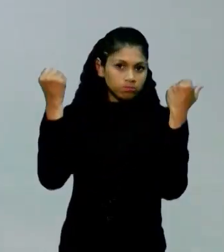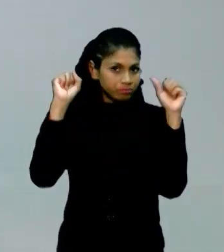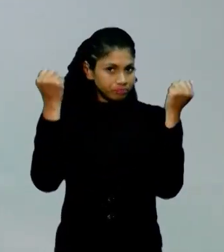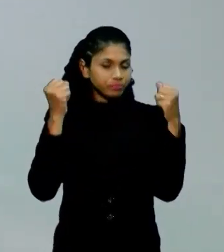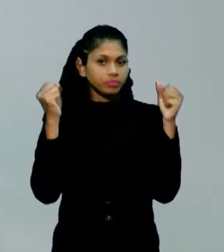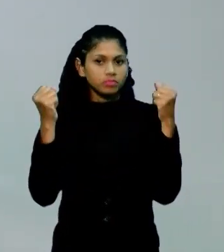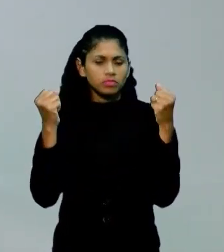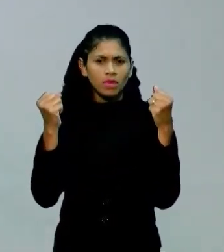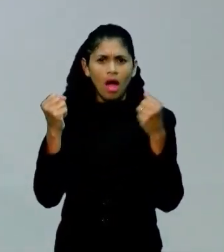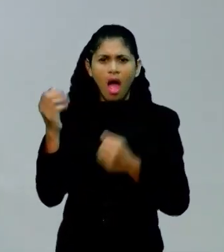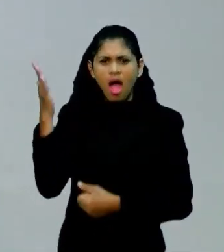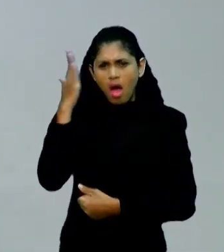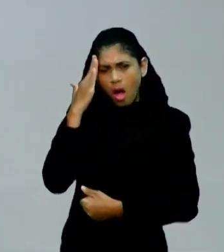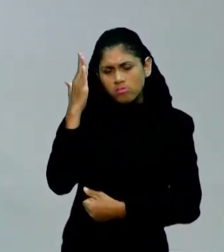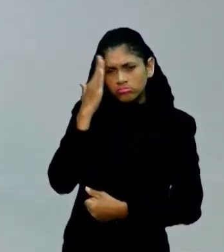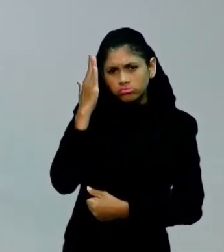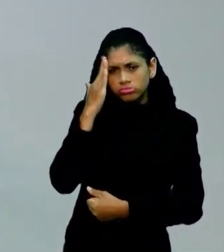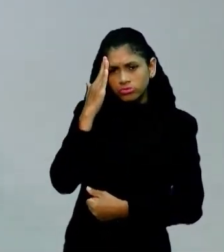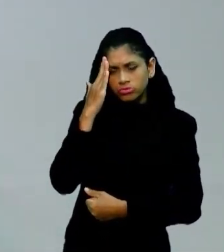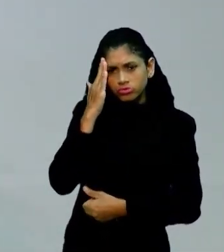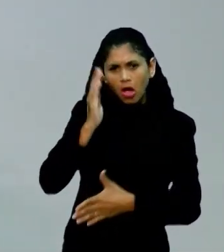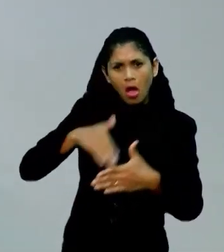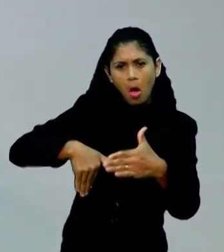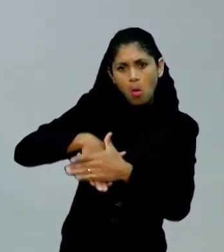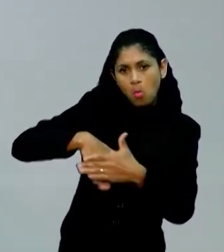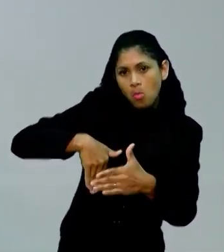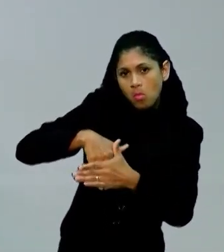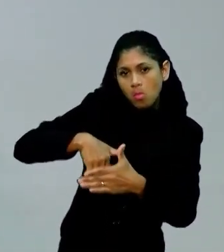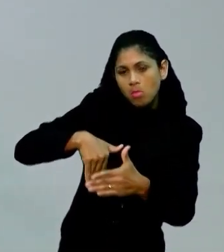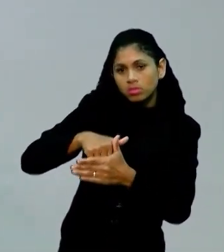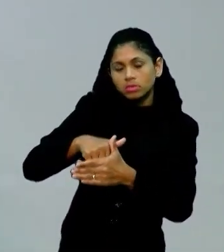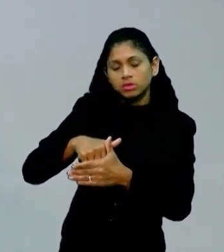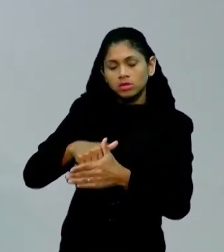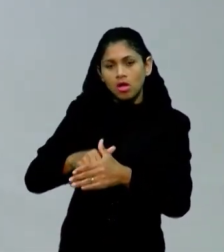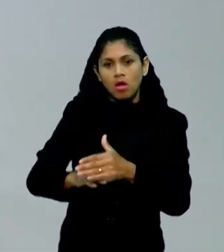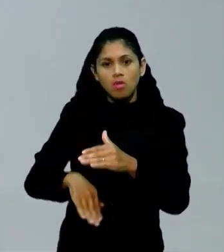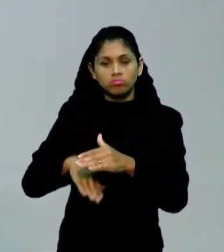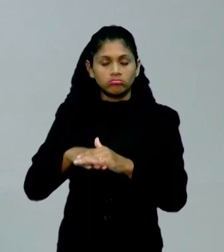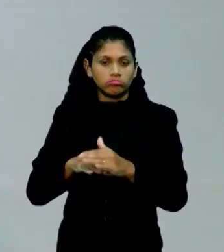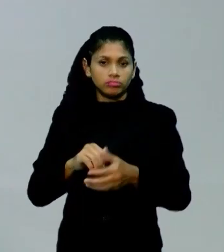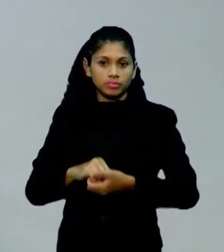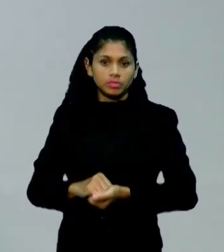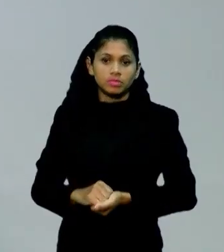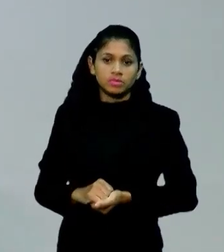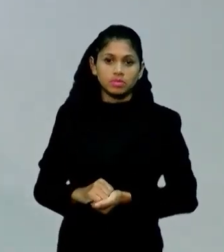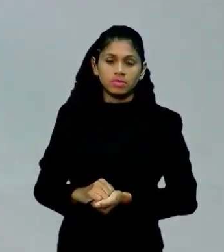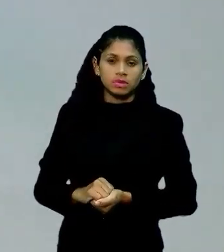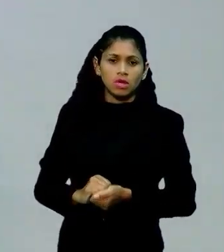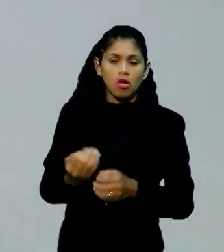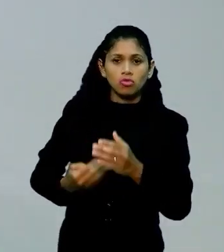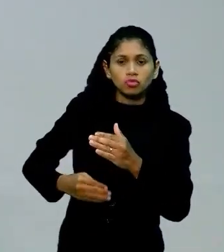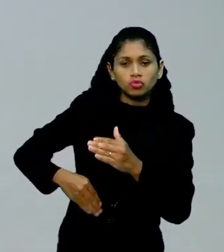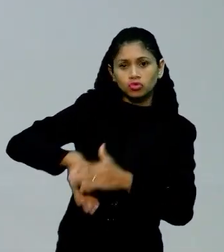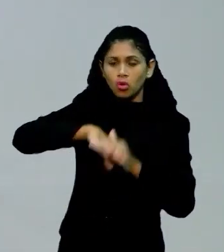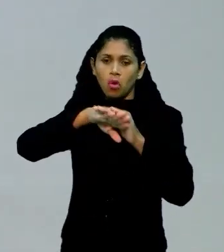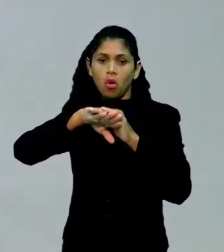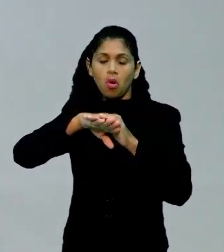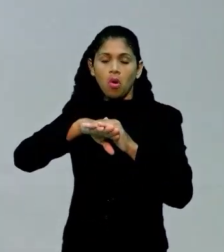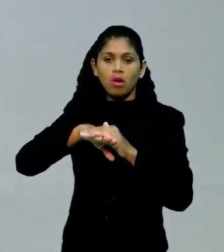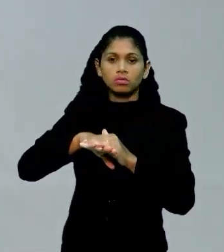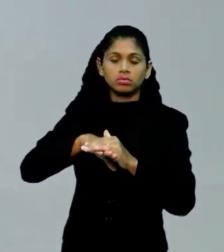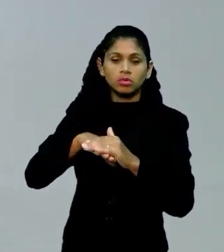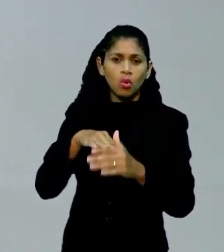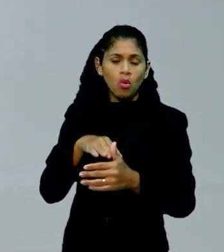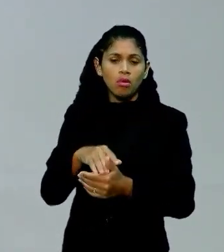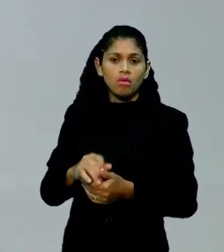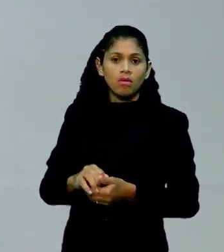como é que eu digo que você joga bola eu falo não eu faço eu vou faço um embaixadinha acerto no gol faço um e assim eu